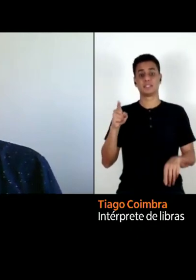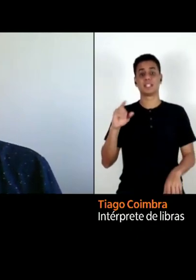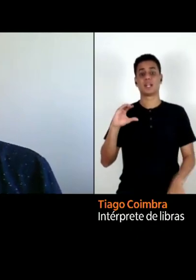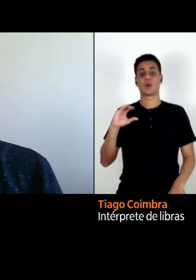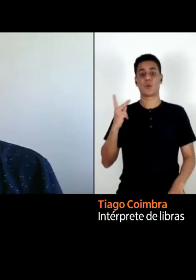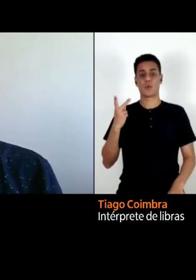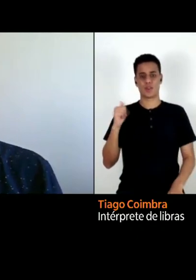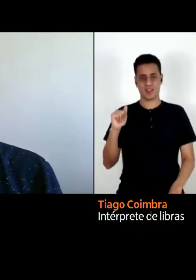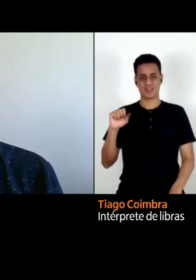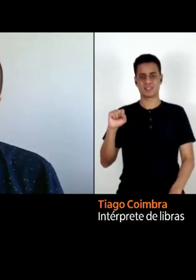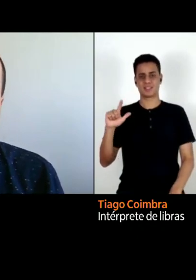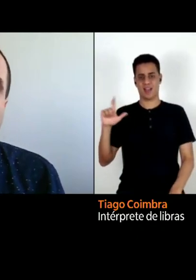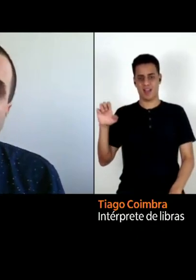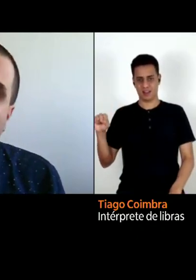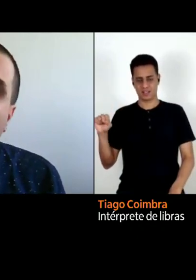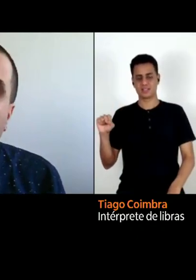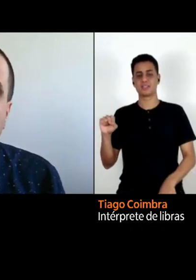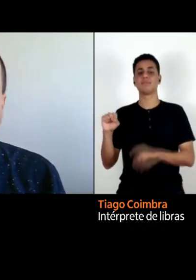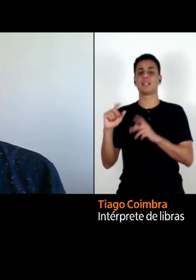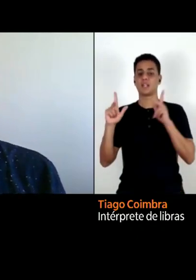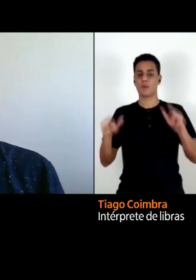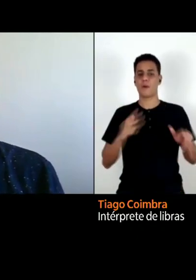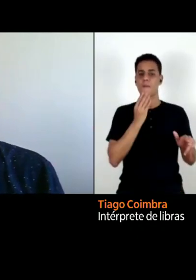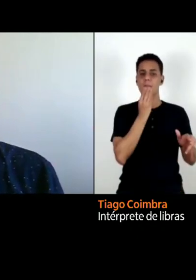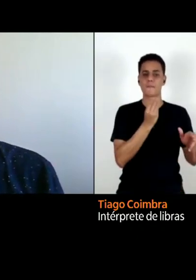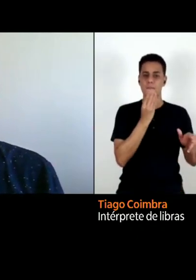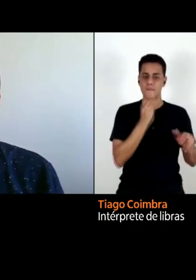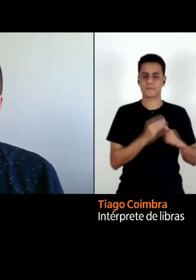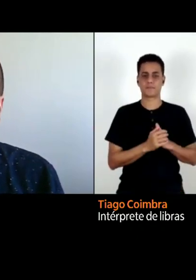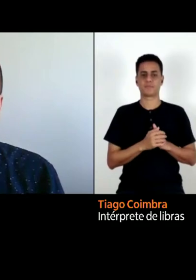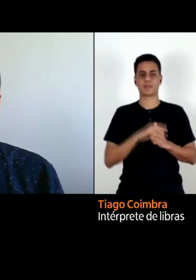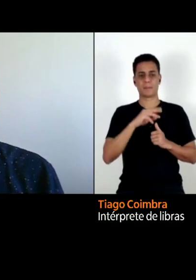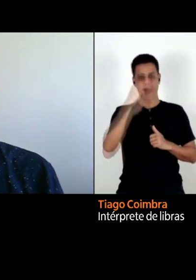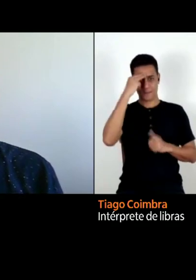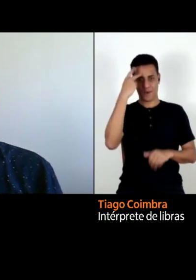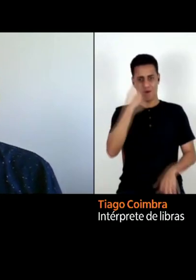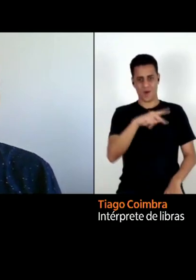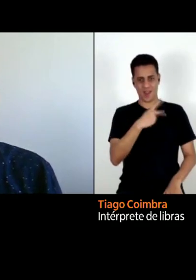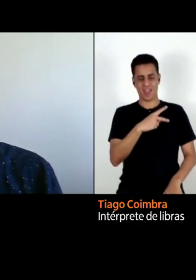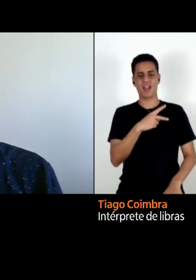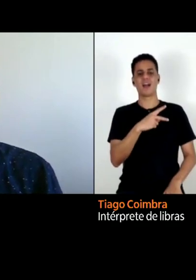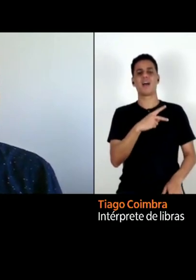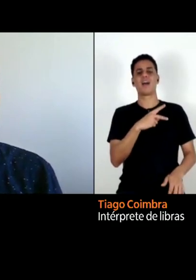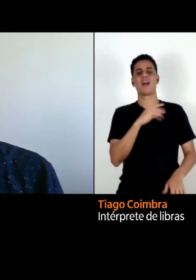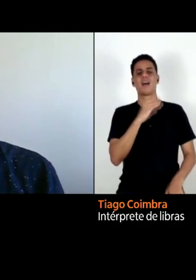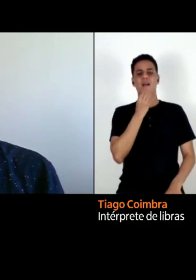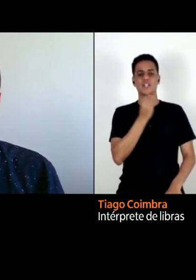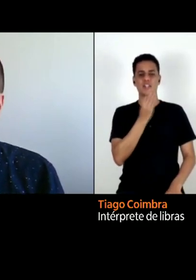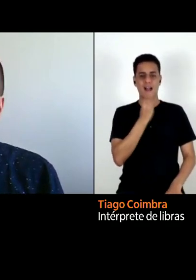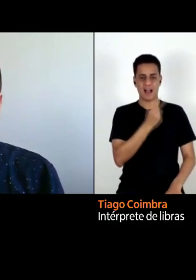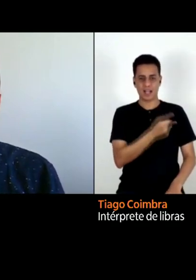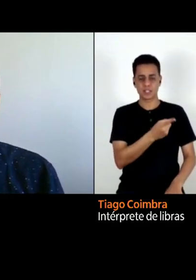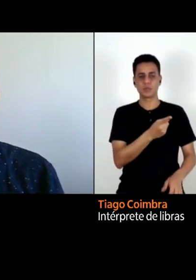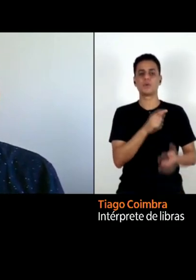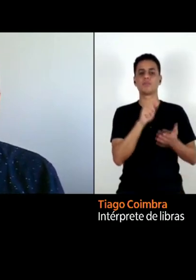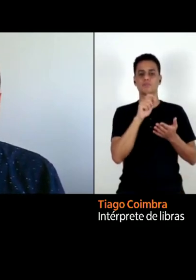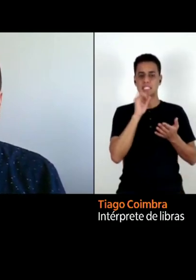O autor das Memórias Póstumas de Brás Cubas o citou numa crônica de 29 de março